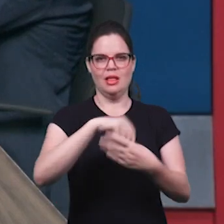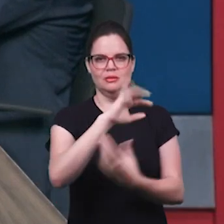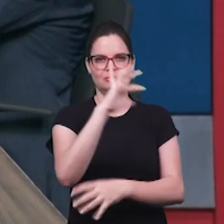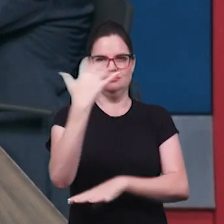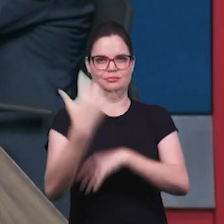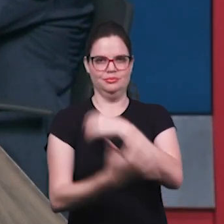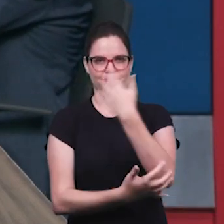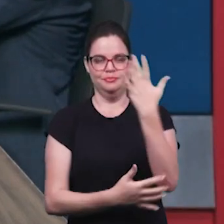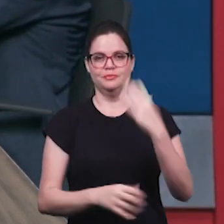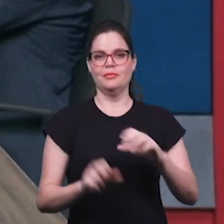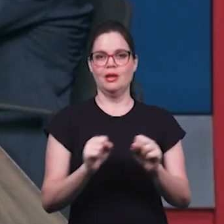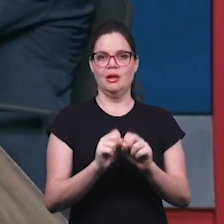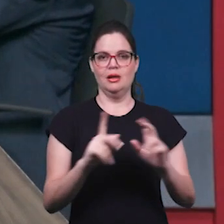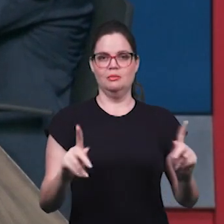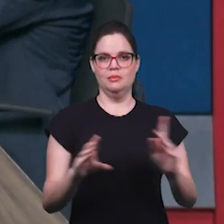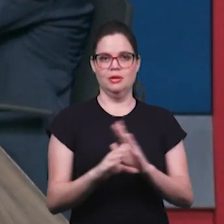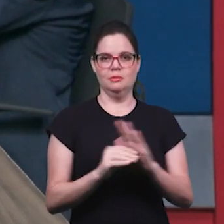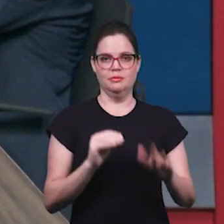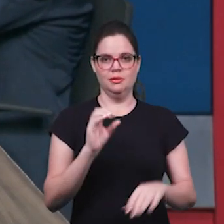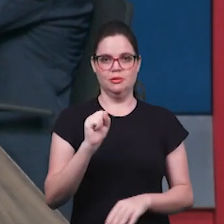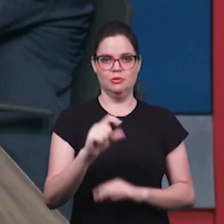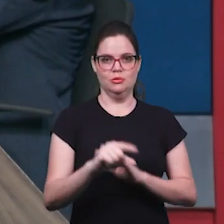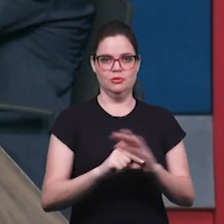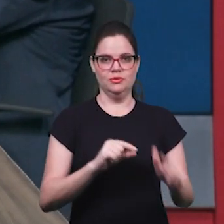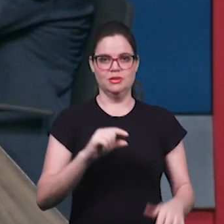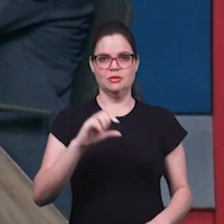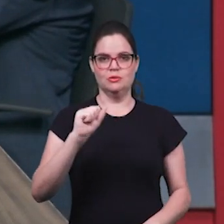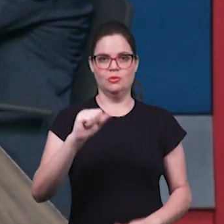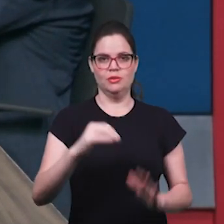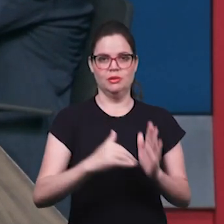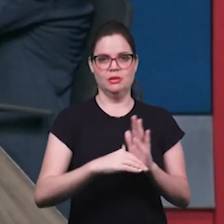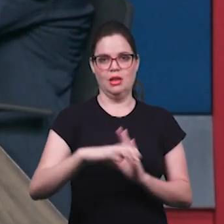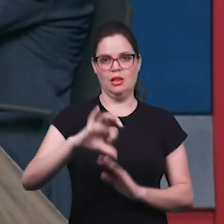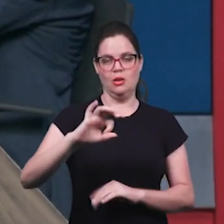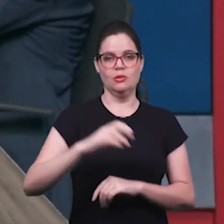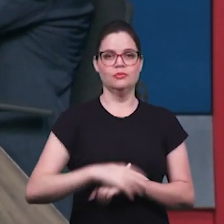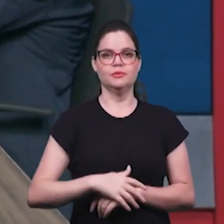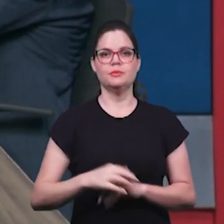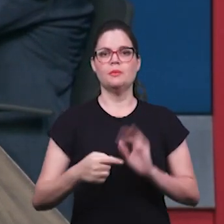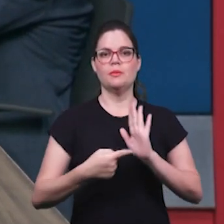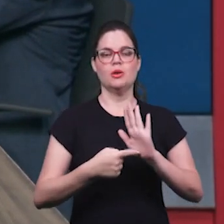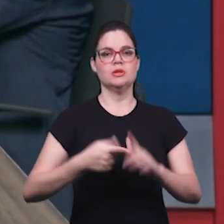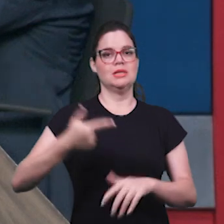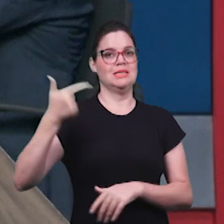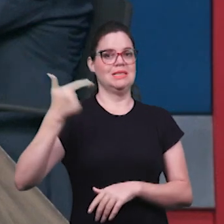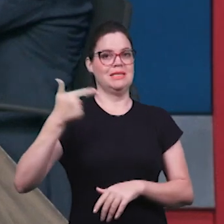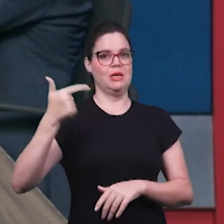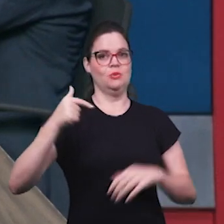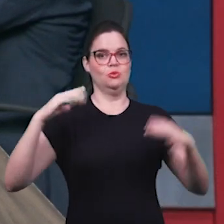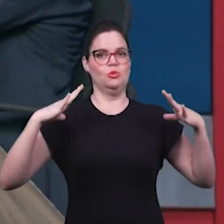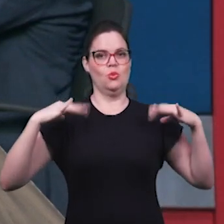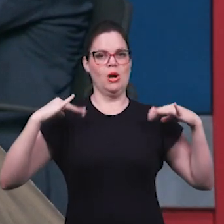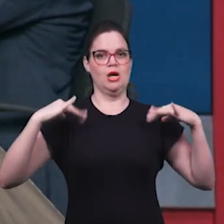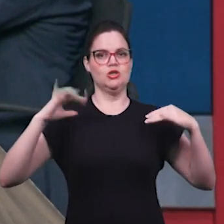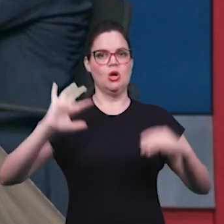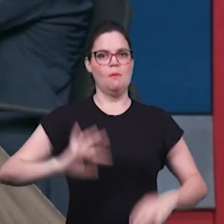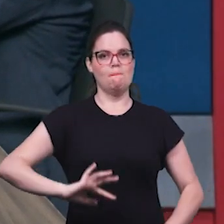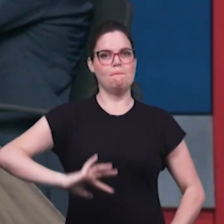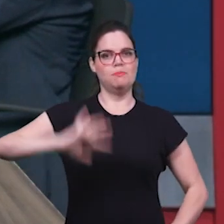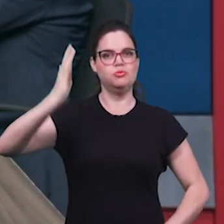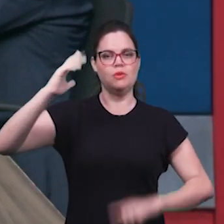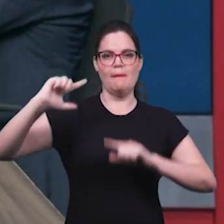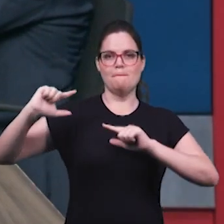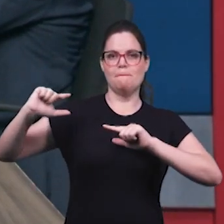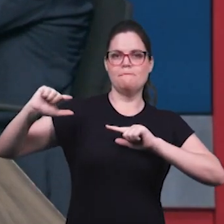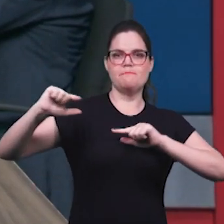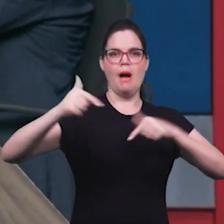em Apocalipse capítulo 8, versos 8 e 9 vai dizer assim, e o segundo anjo tocou a trombeta e foi lançada no mar, uma coisa